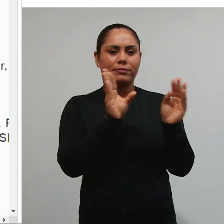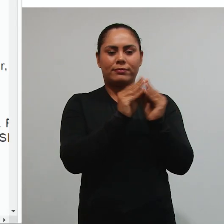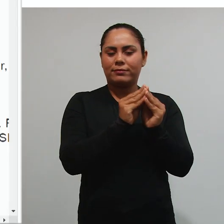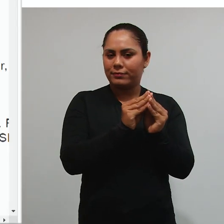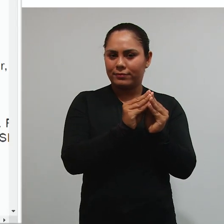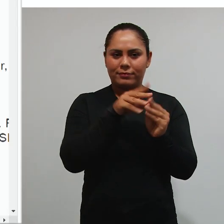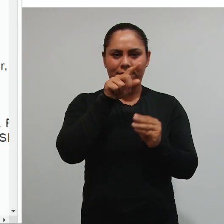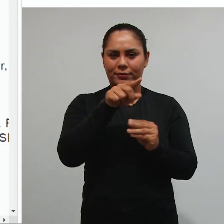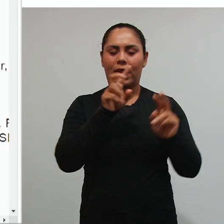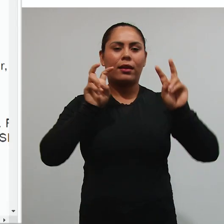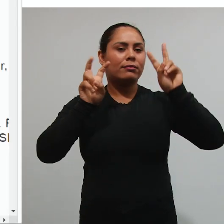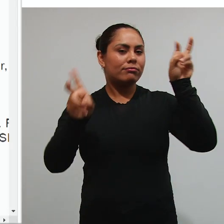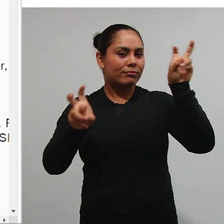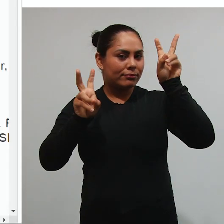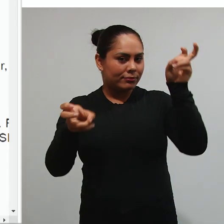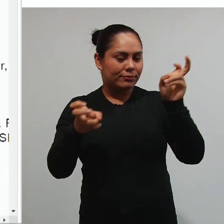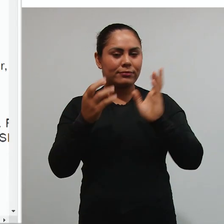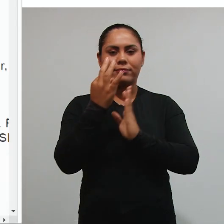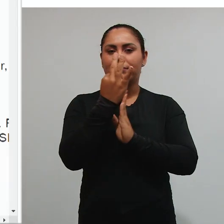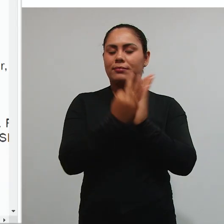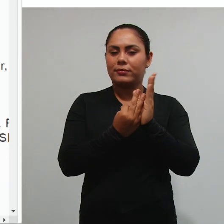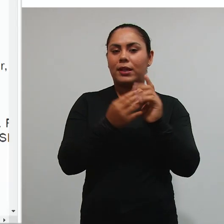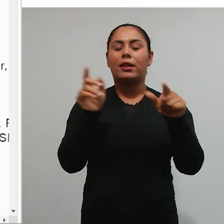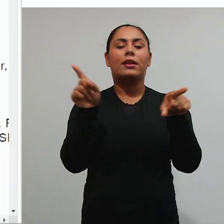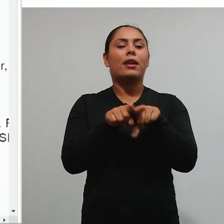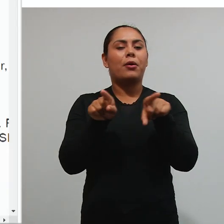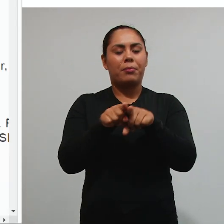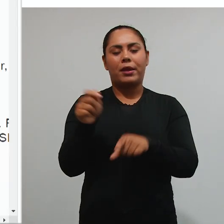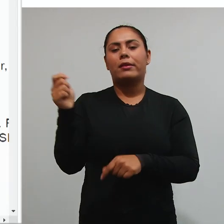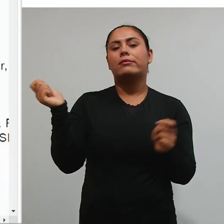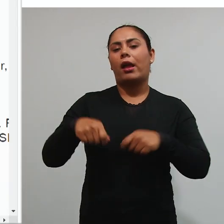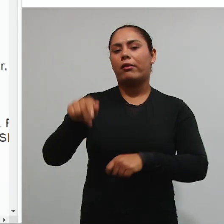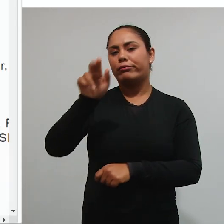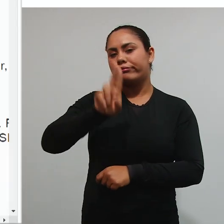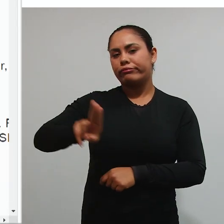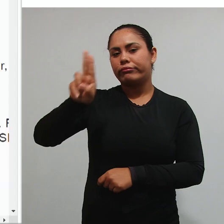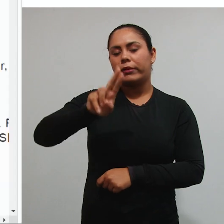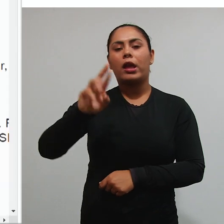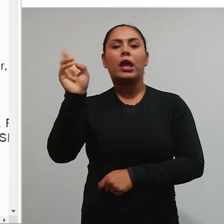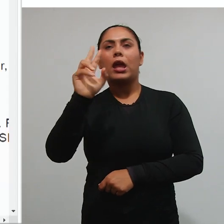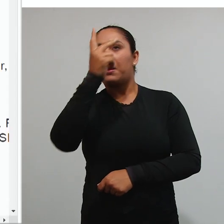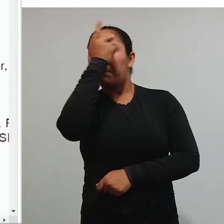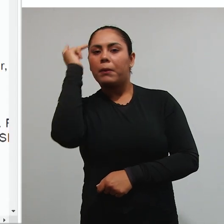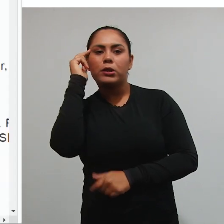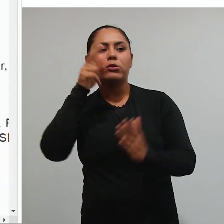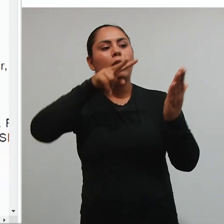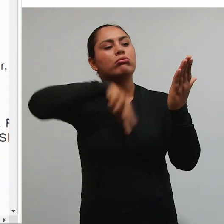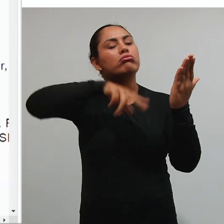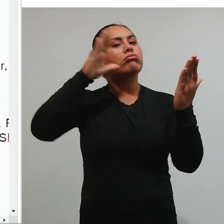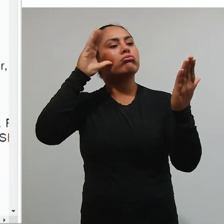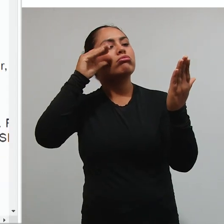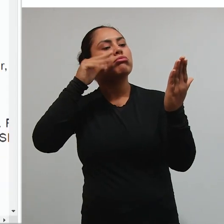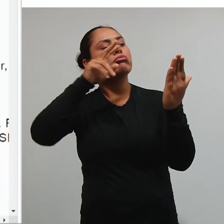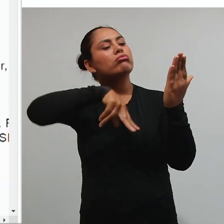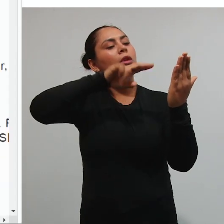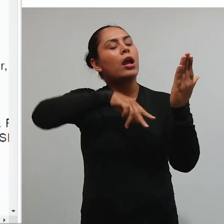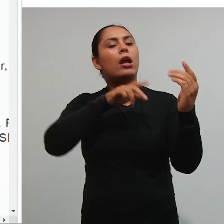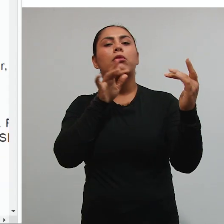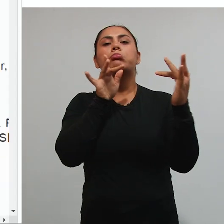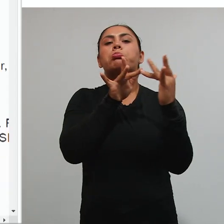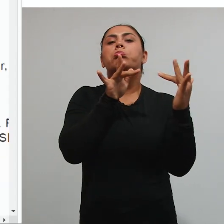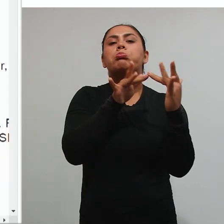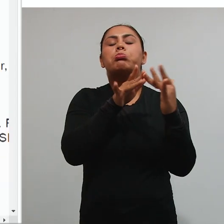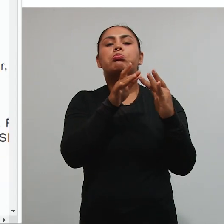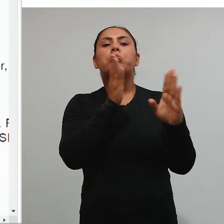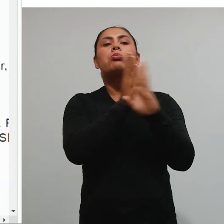a citação que foi feita no seu texto, mas serve também para quem lê o seu texto e tiver interesse em consultar